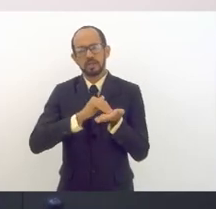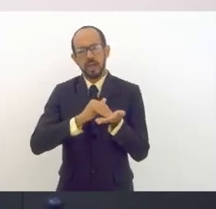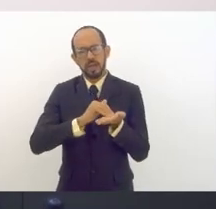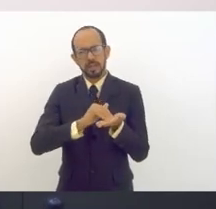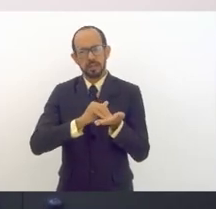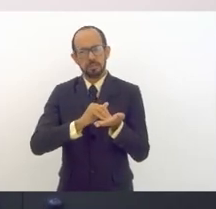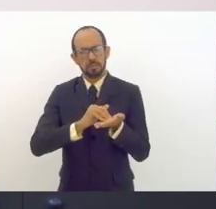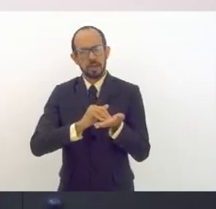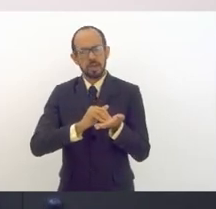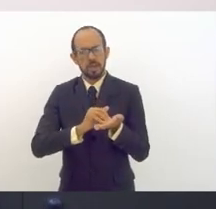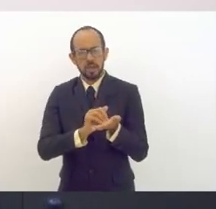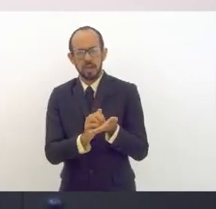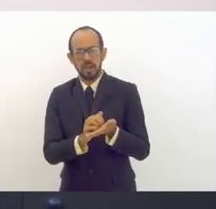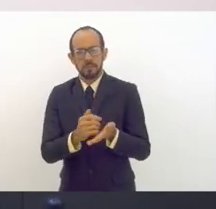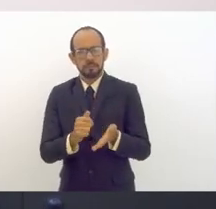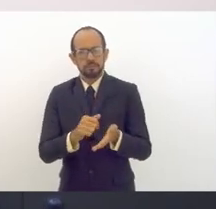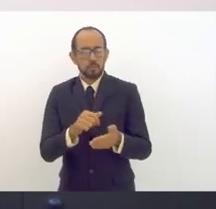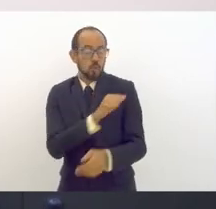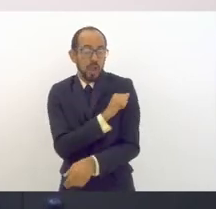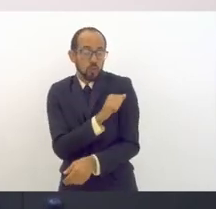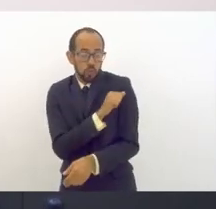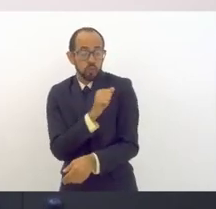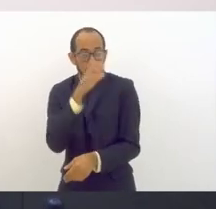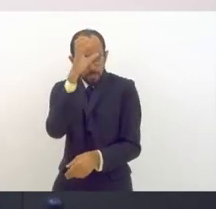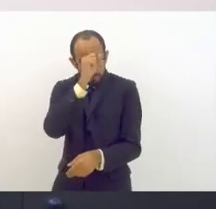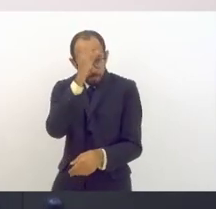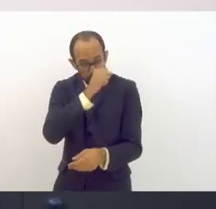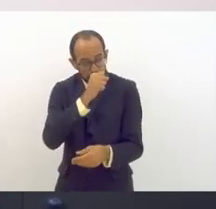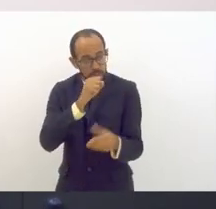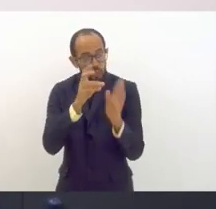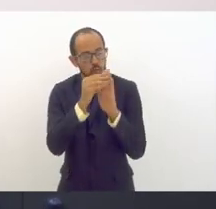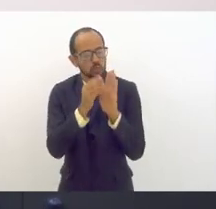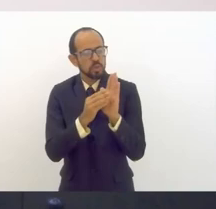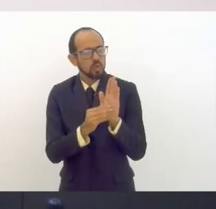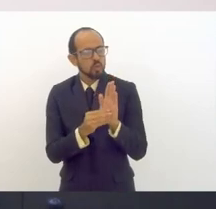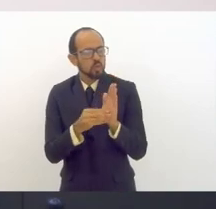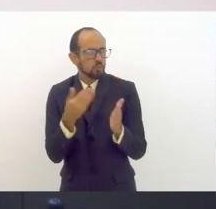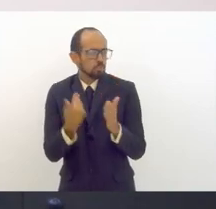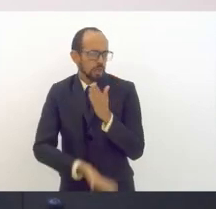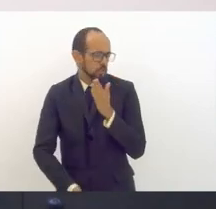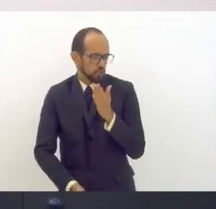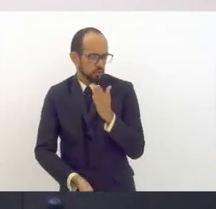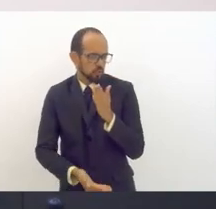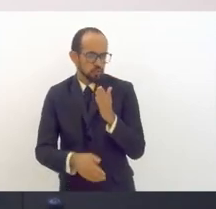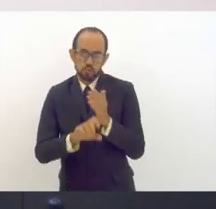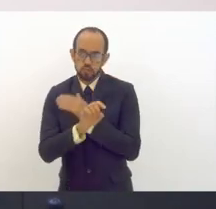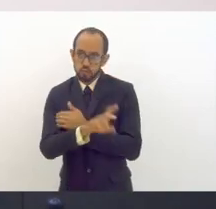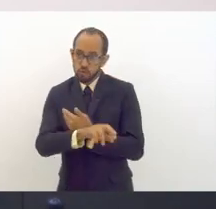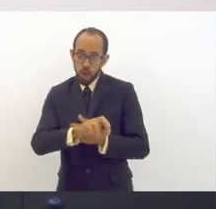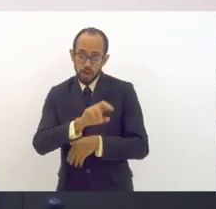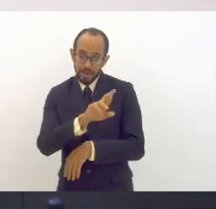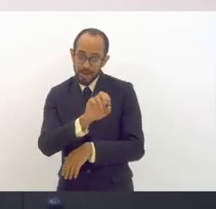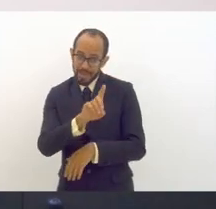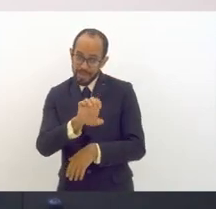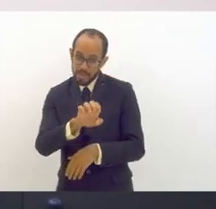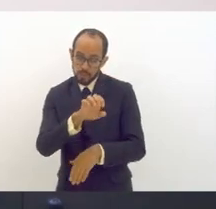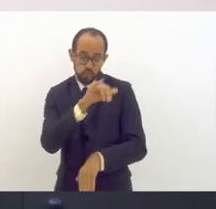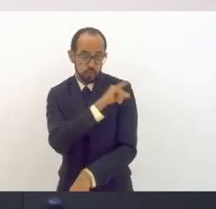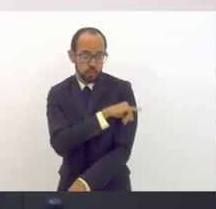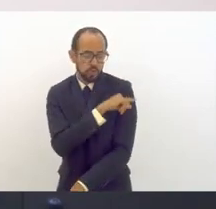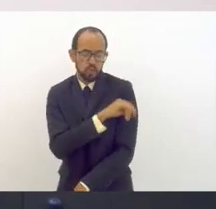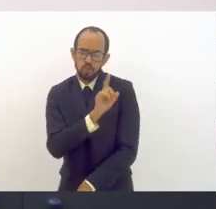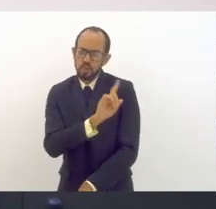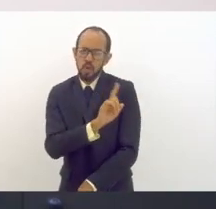das aprendizagens. Nós sabemos que houve muita defasagem, muitos estudantes, não foi só na Rede Estadual de Educação do Rio de Janeiro, muitos